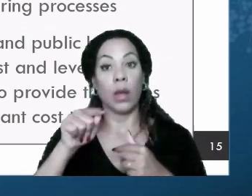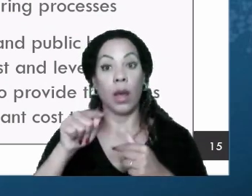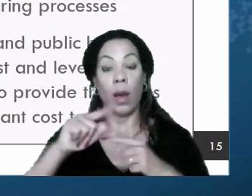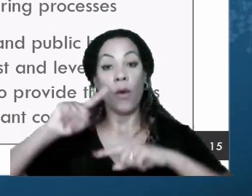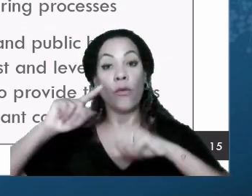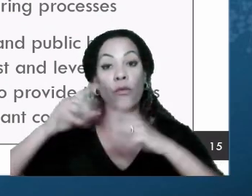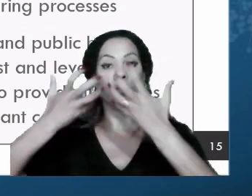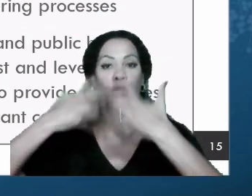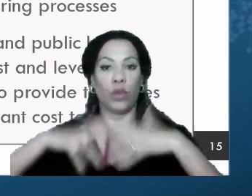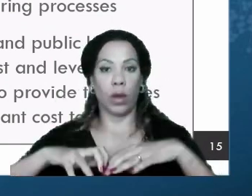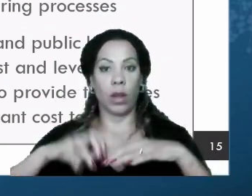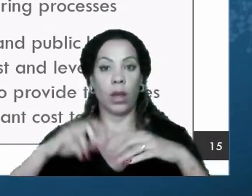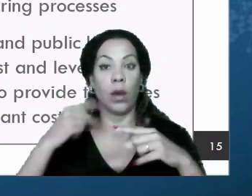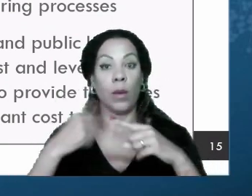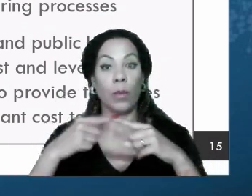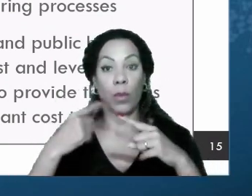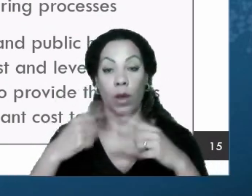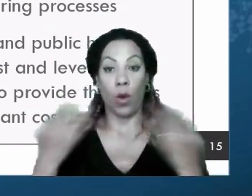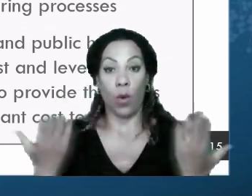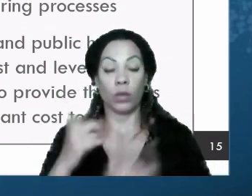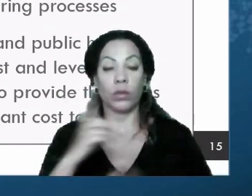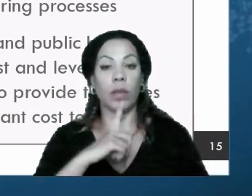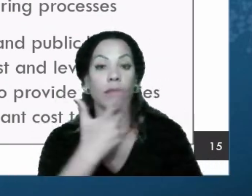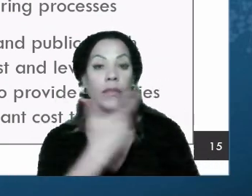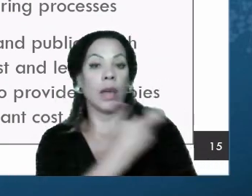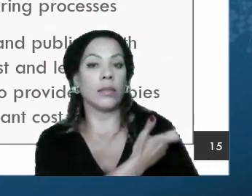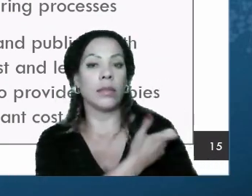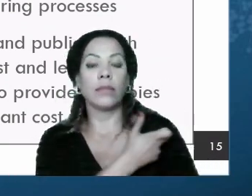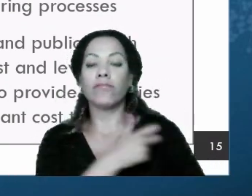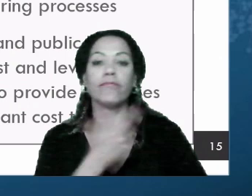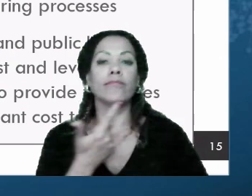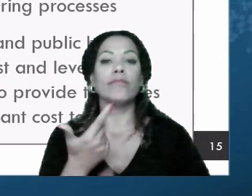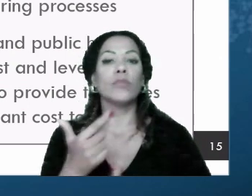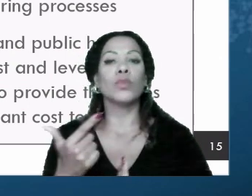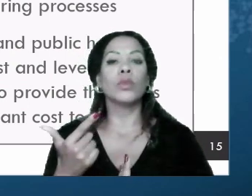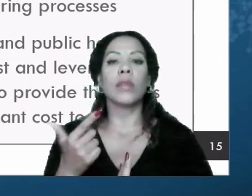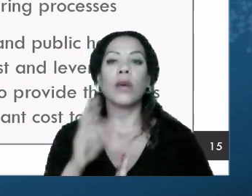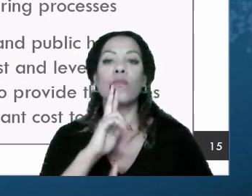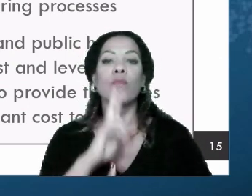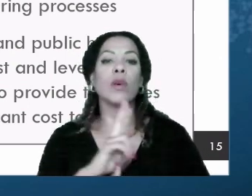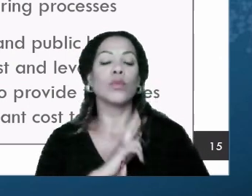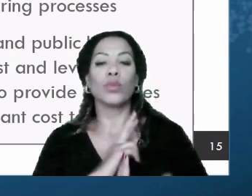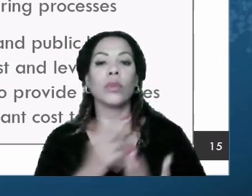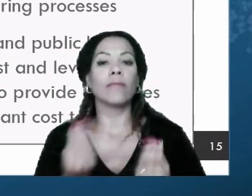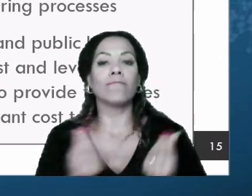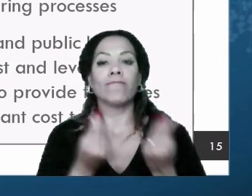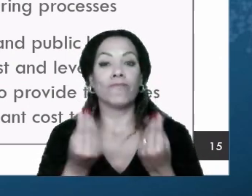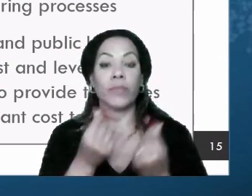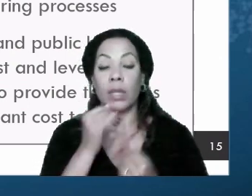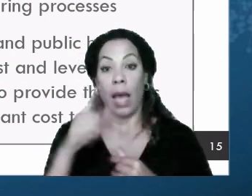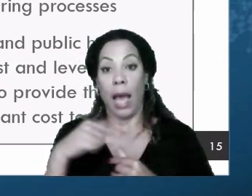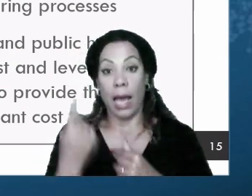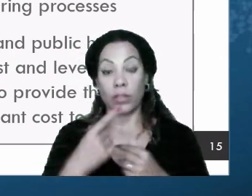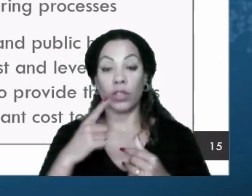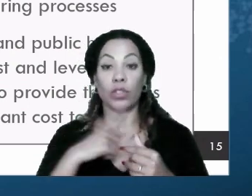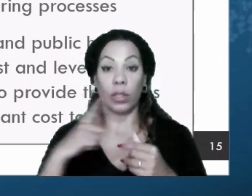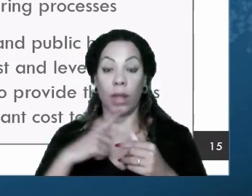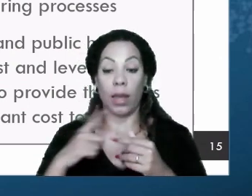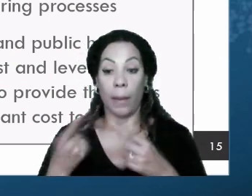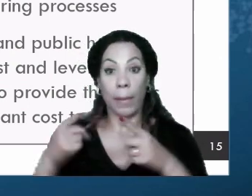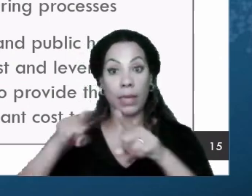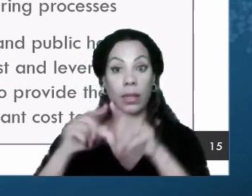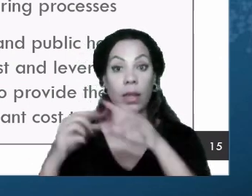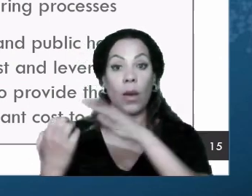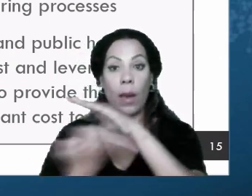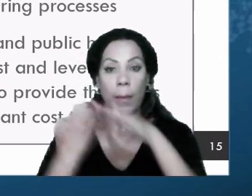rentáveis. Hoje, por exemplo, nós temos vacinas que não são rentáveis, e nós estamos lidando com o mundo corporativo, onde o fator lucro é muito importante.